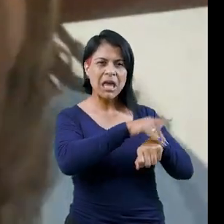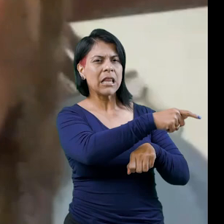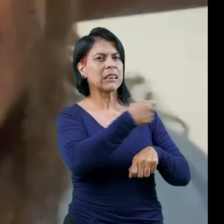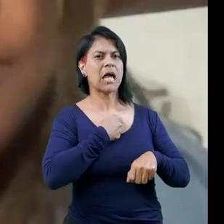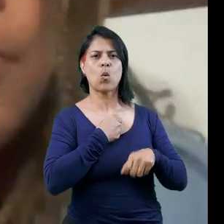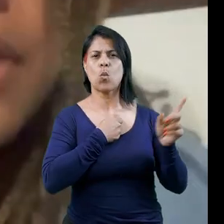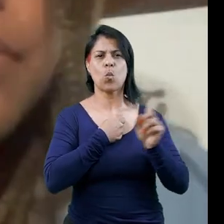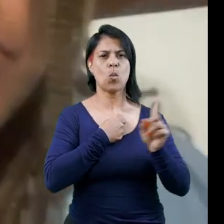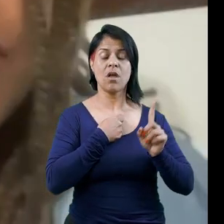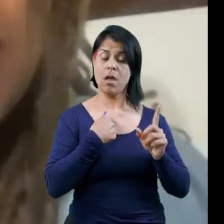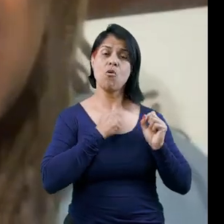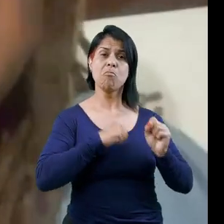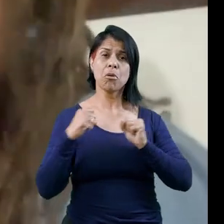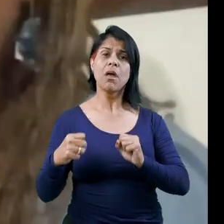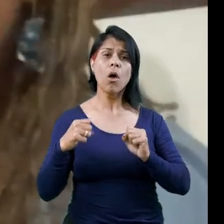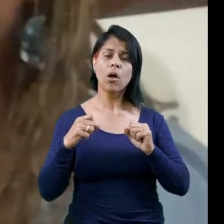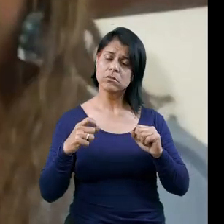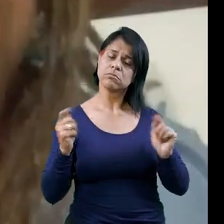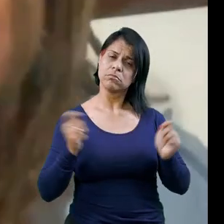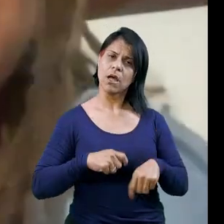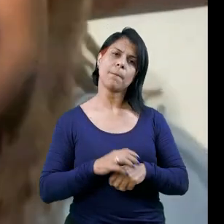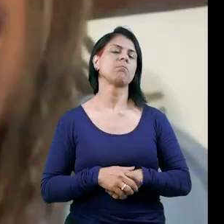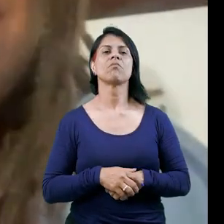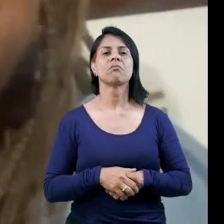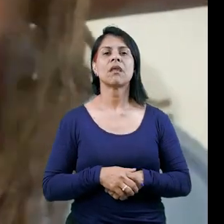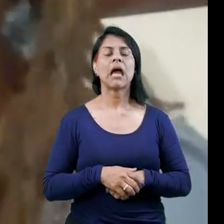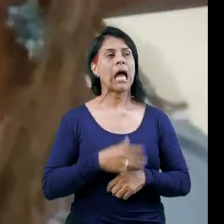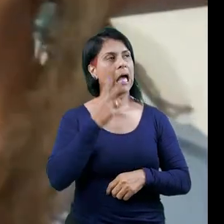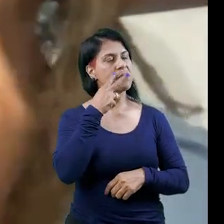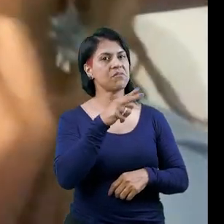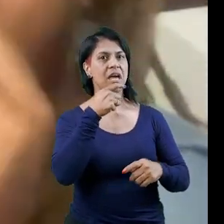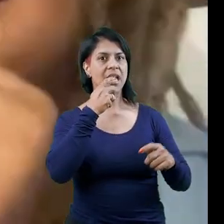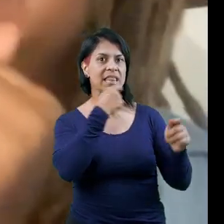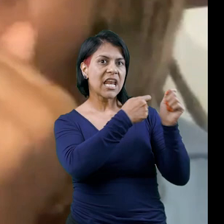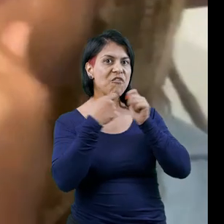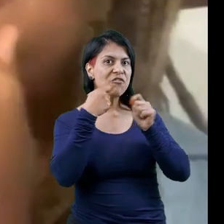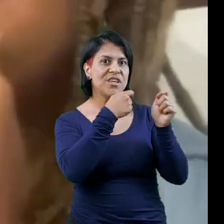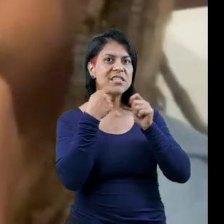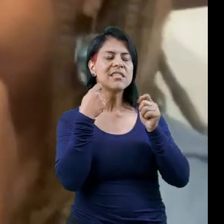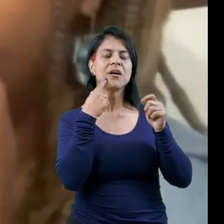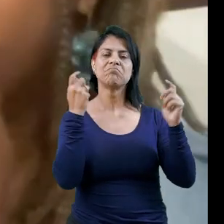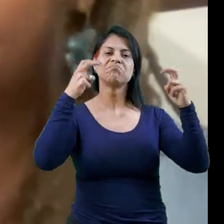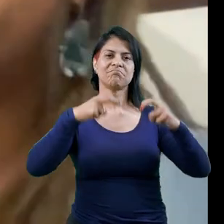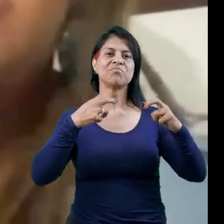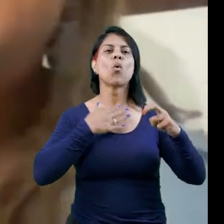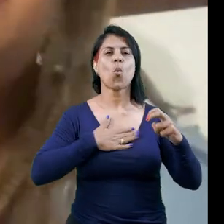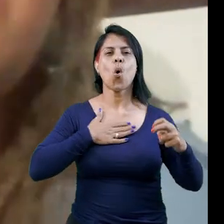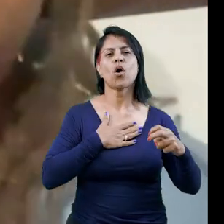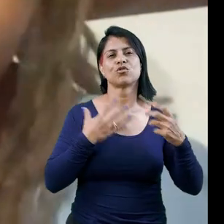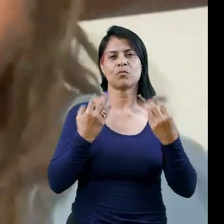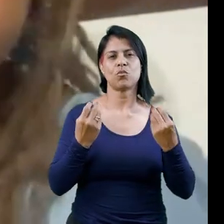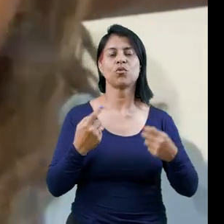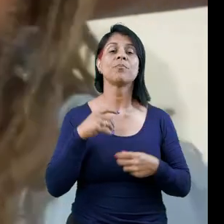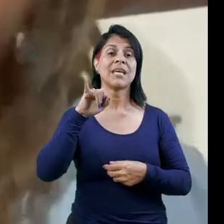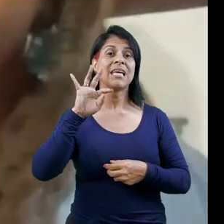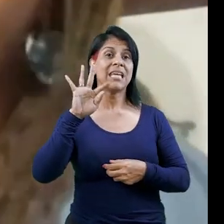O poder está aqui comigo. E isso é inegociável. E aí tem essa entrevista que eu gosto muito, e aí o Itamar